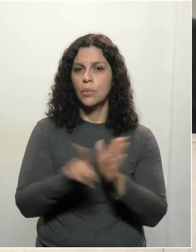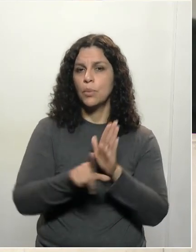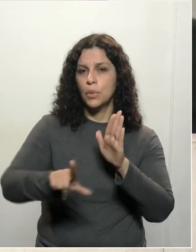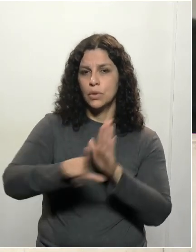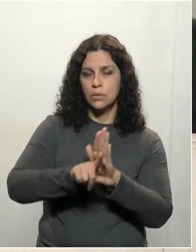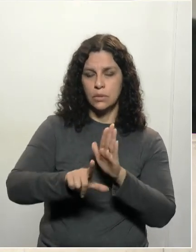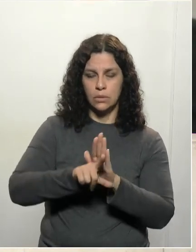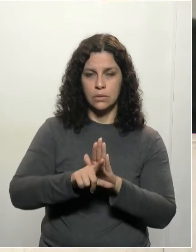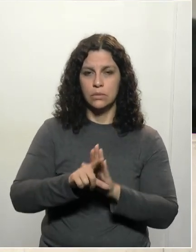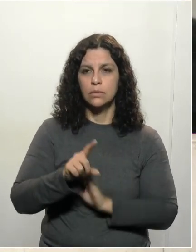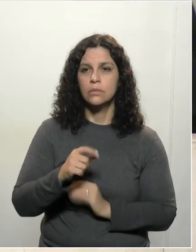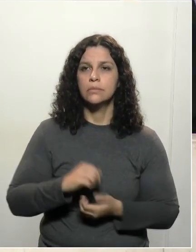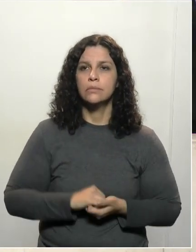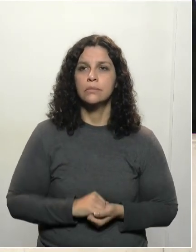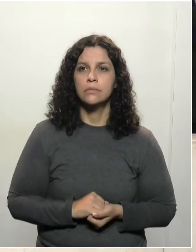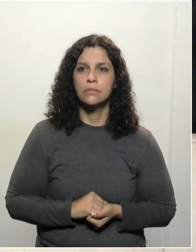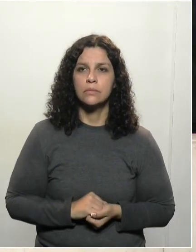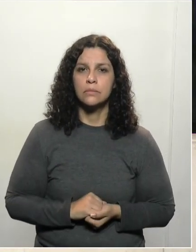lei número